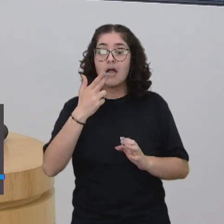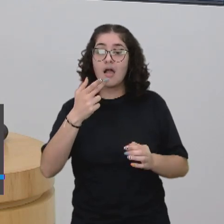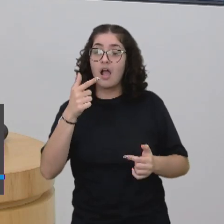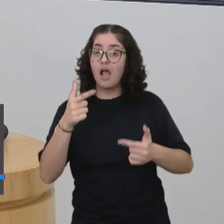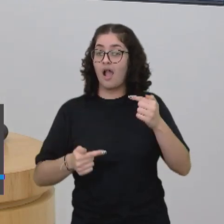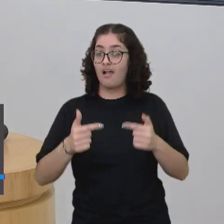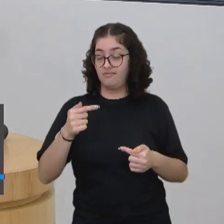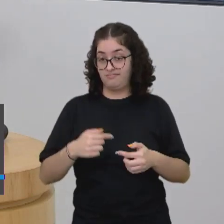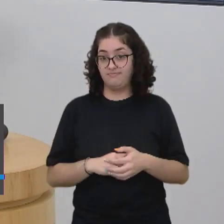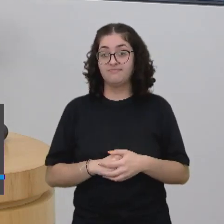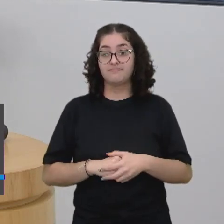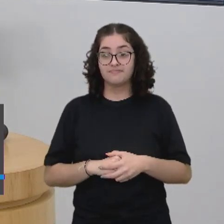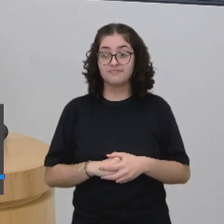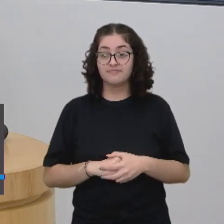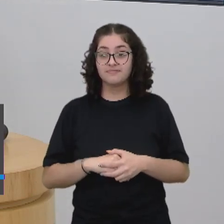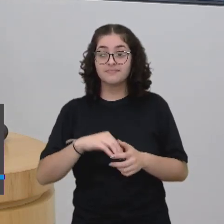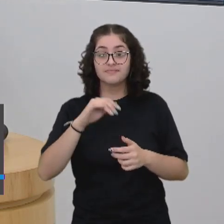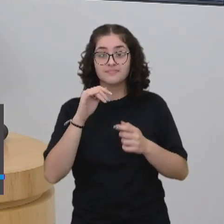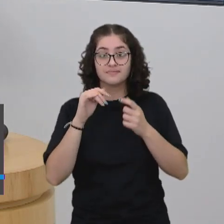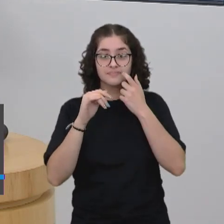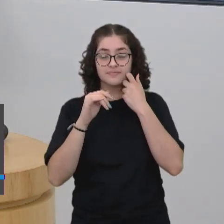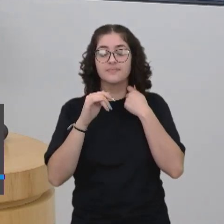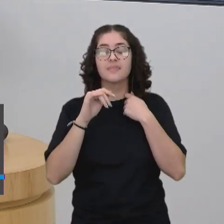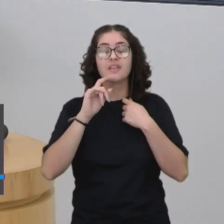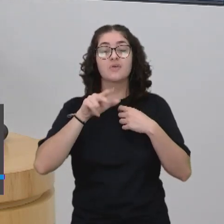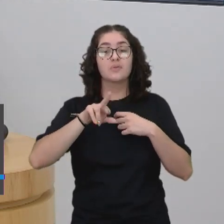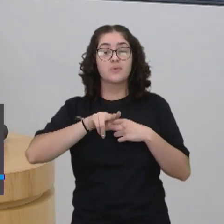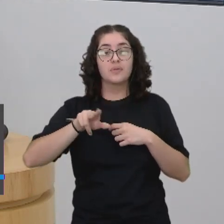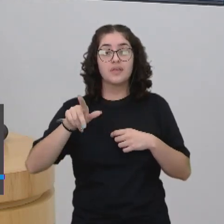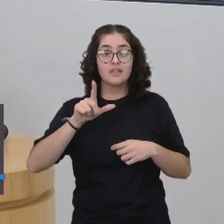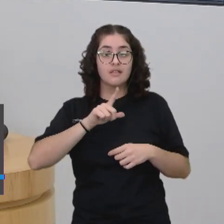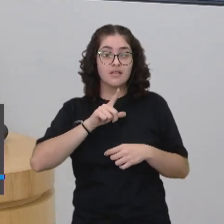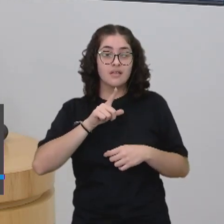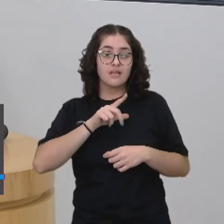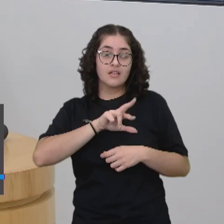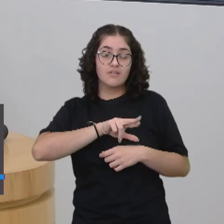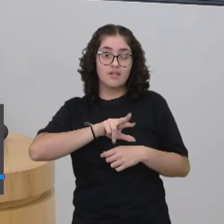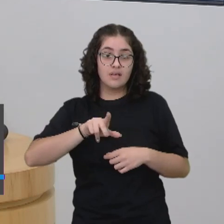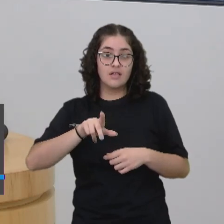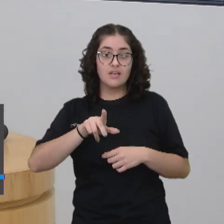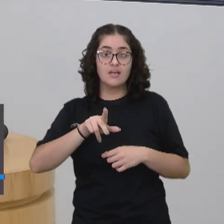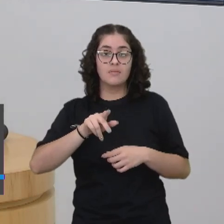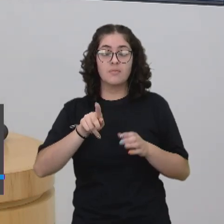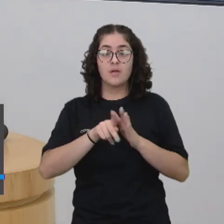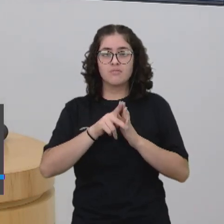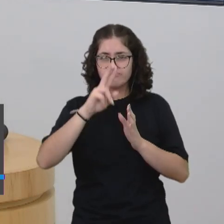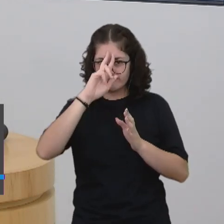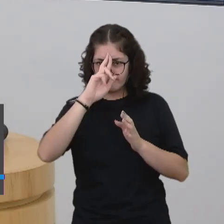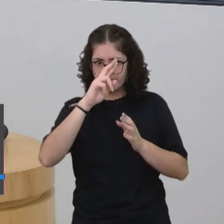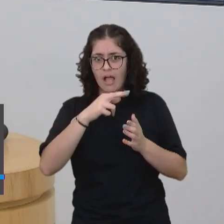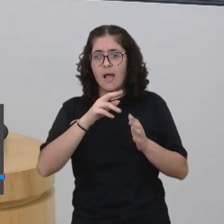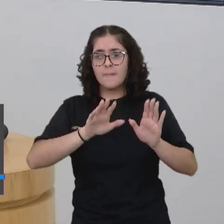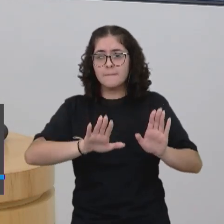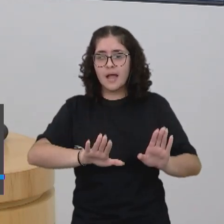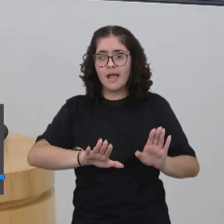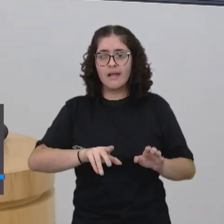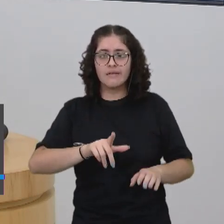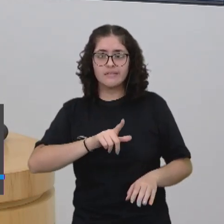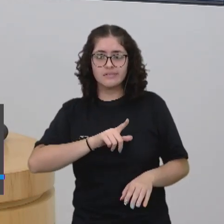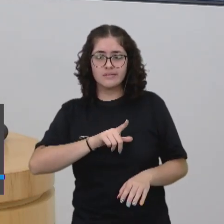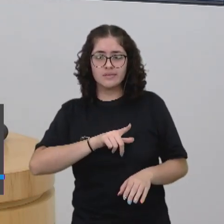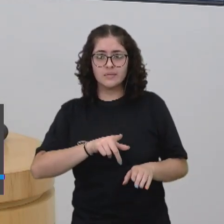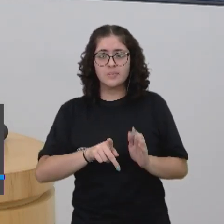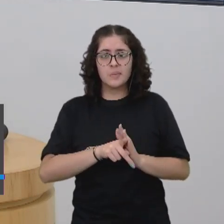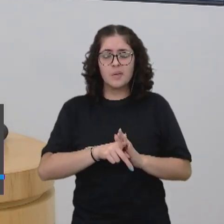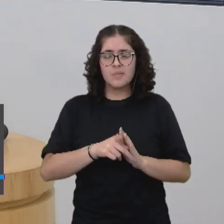guerra. Em parte, tá? Não tudo, existem, obviamente, diversas razões para conflitos. Mas elas são também utilizadas como